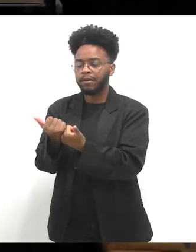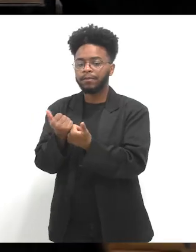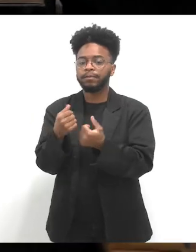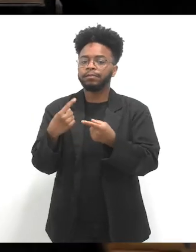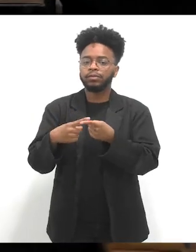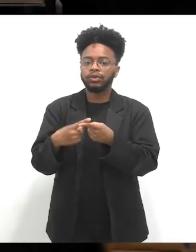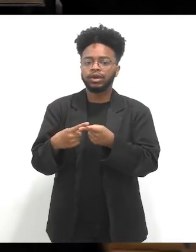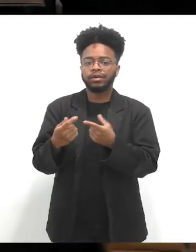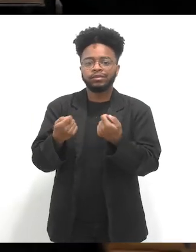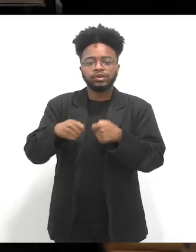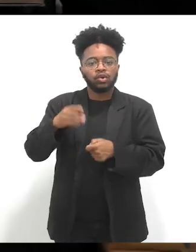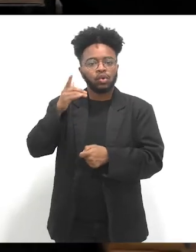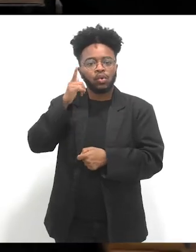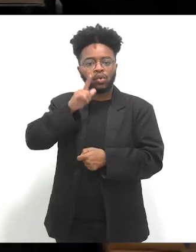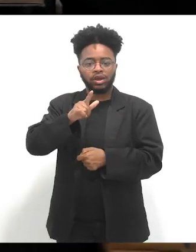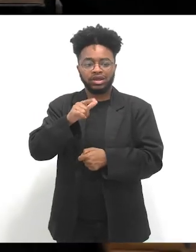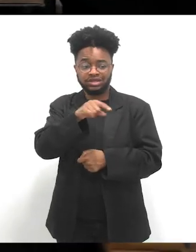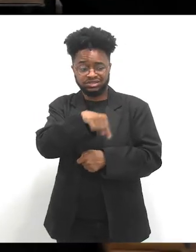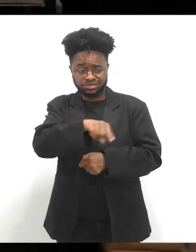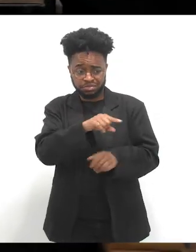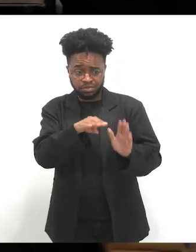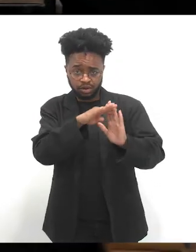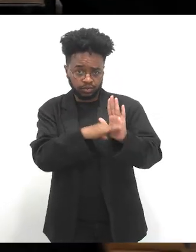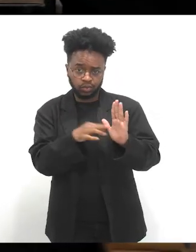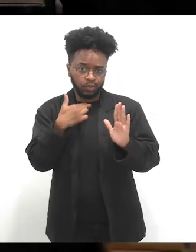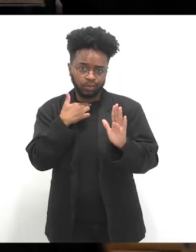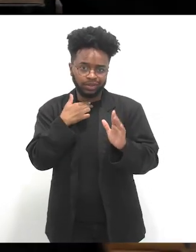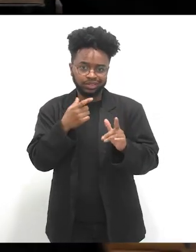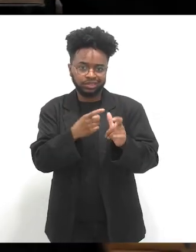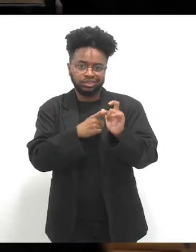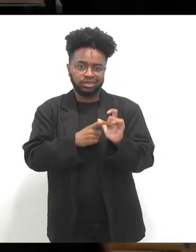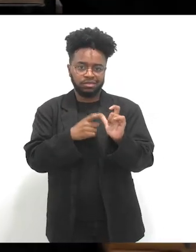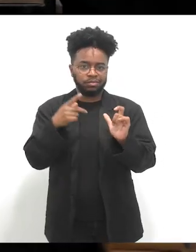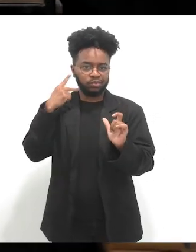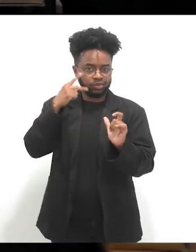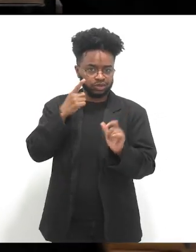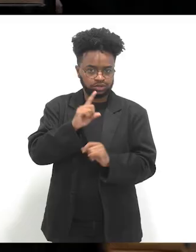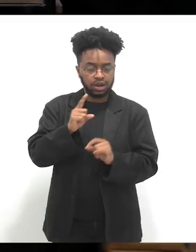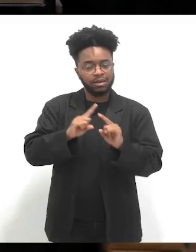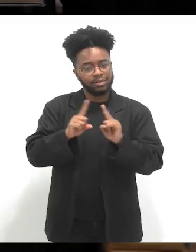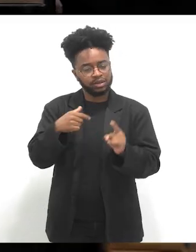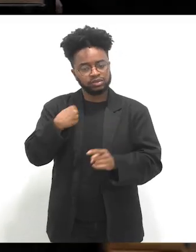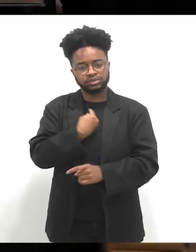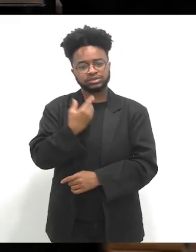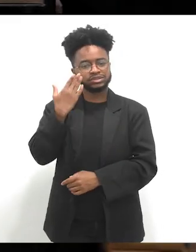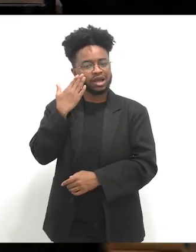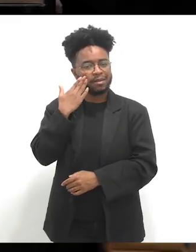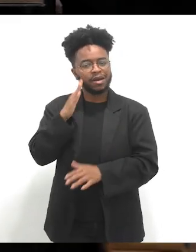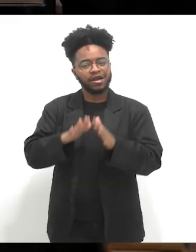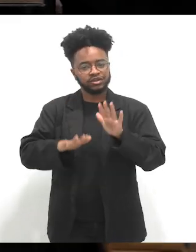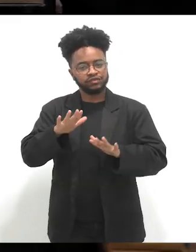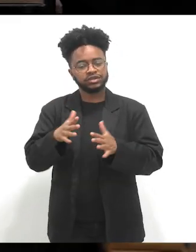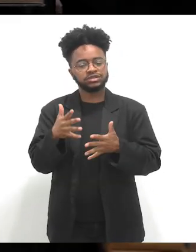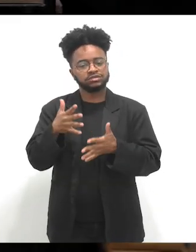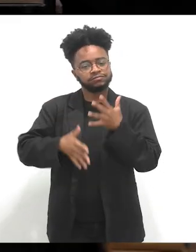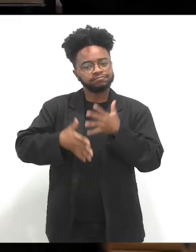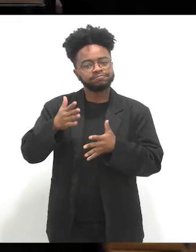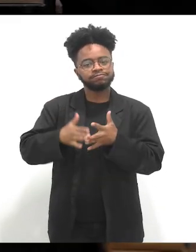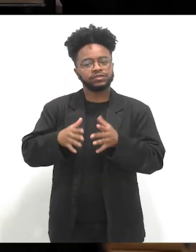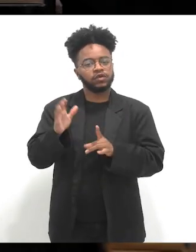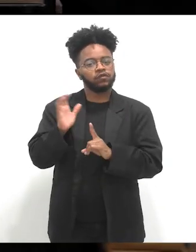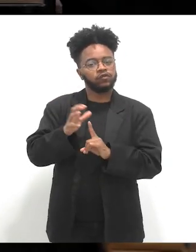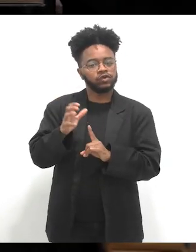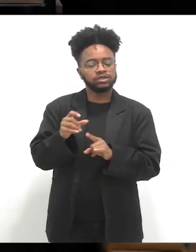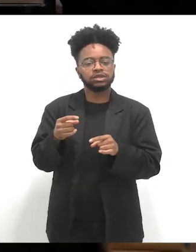esses programas, que são programas que não deveriam necessariamente depender de questões políticas, mas a gente sabe que muitas vezes isso afeta, e isso